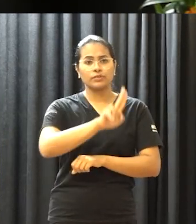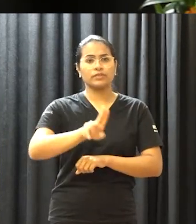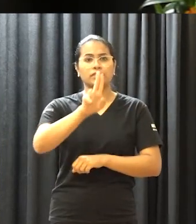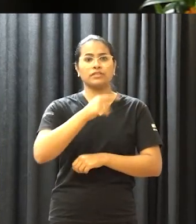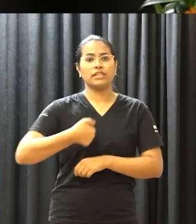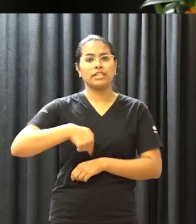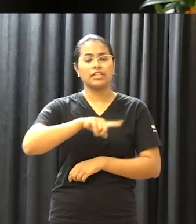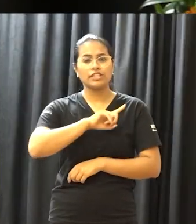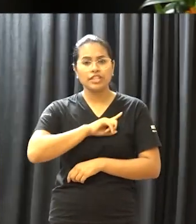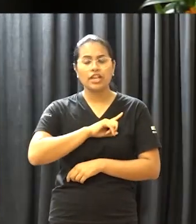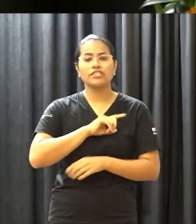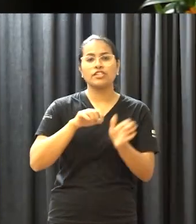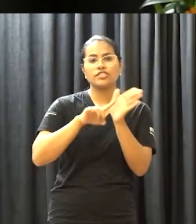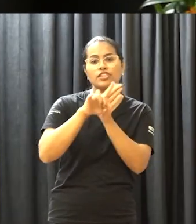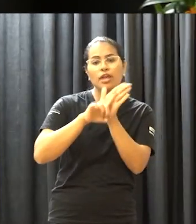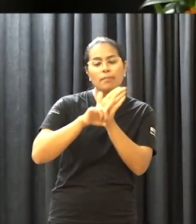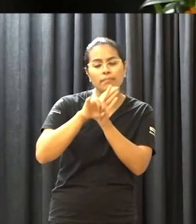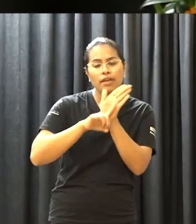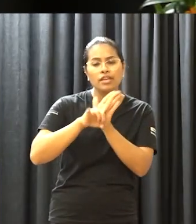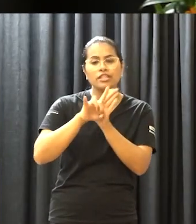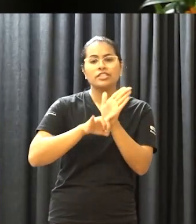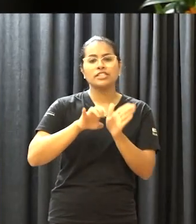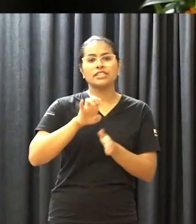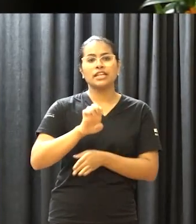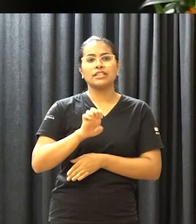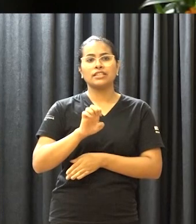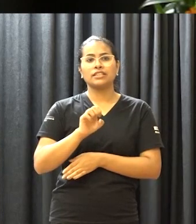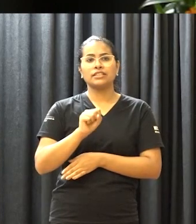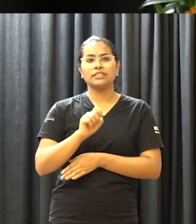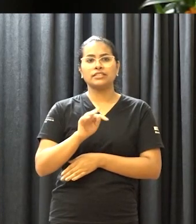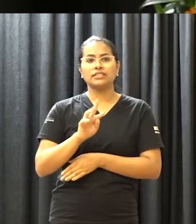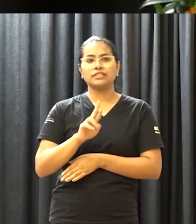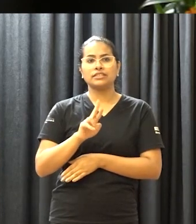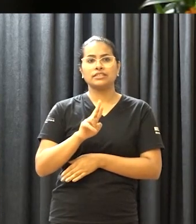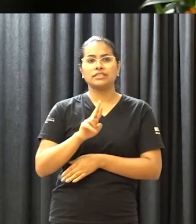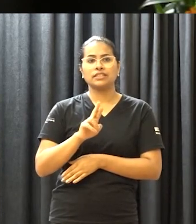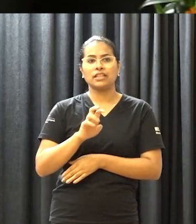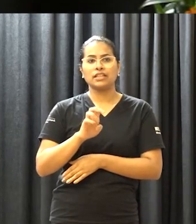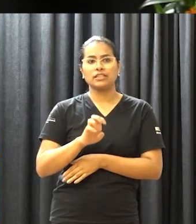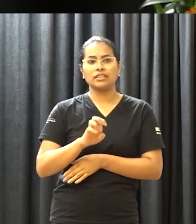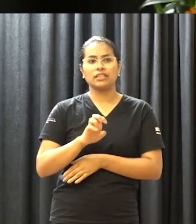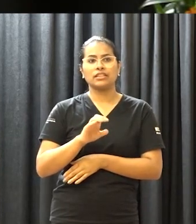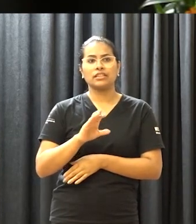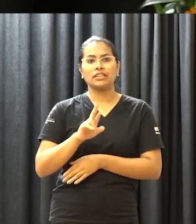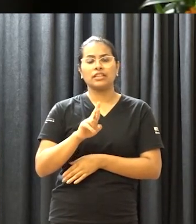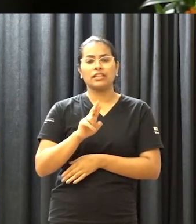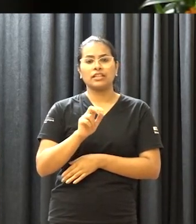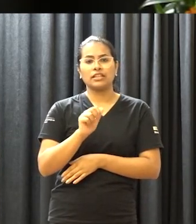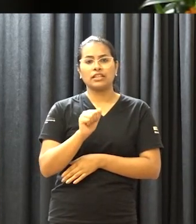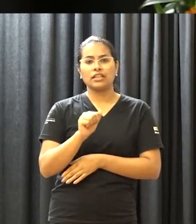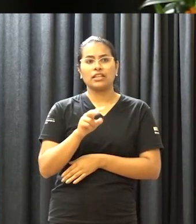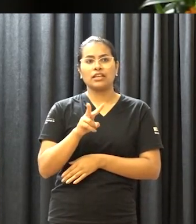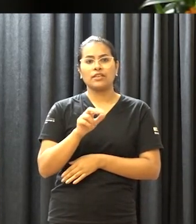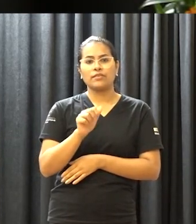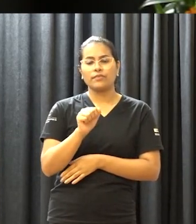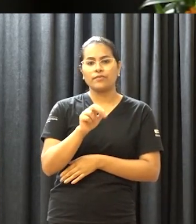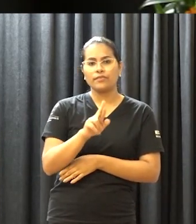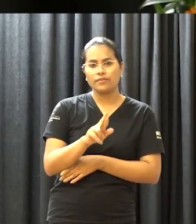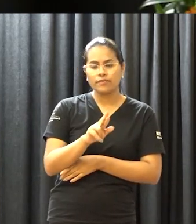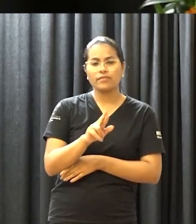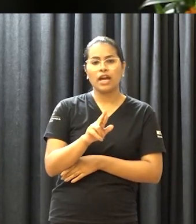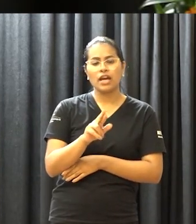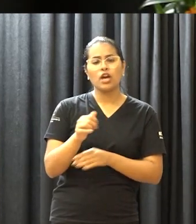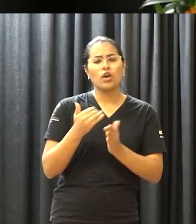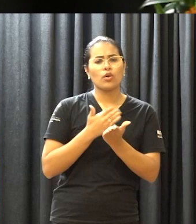pesquisa, esse escrever gravar, para nós é uma direção de trabalho também importantíssima, porque surgiu e